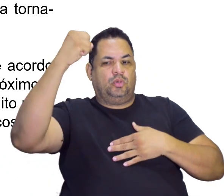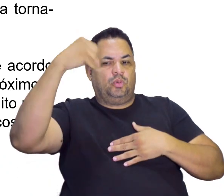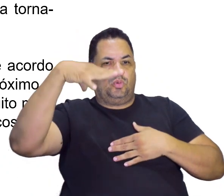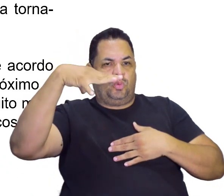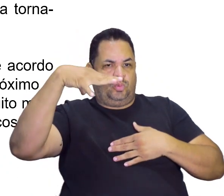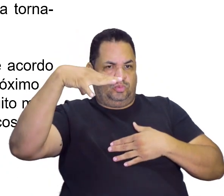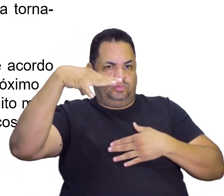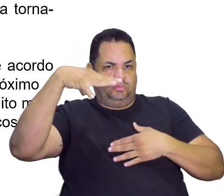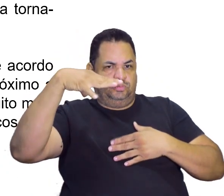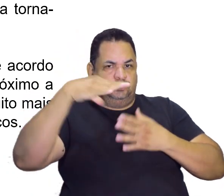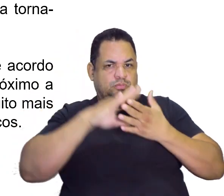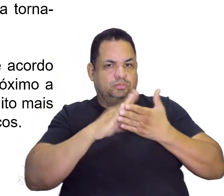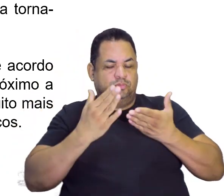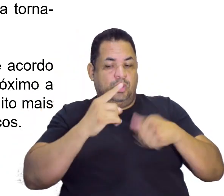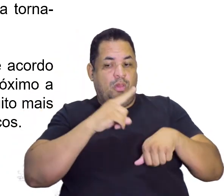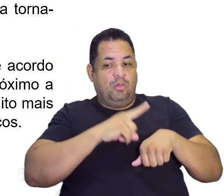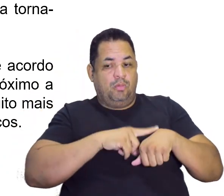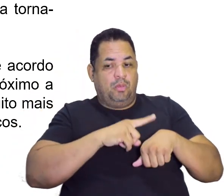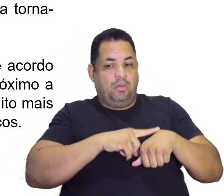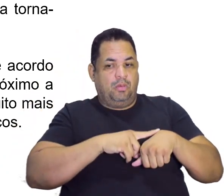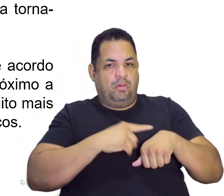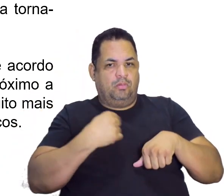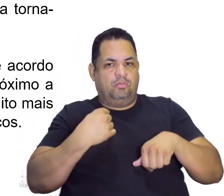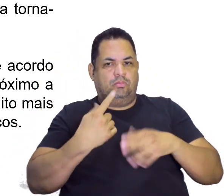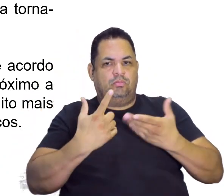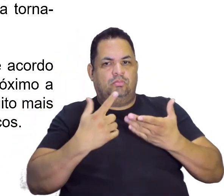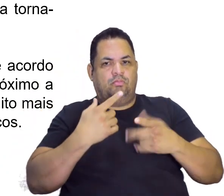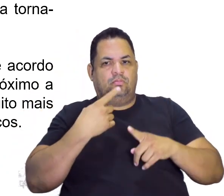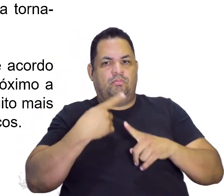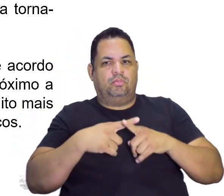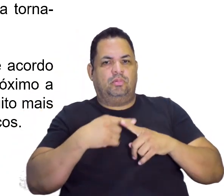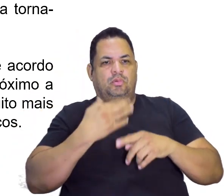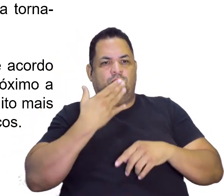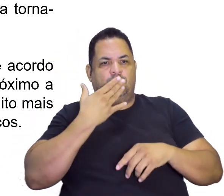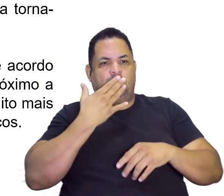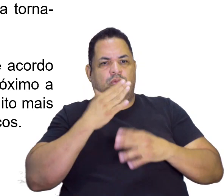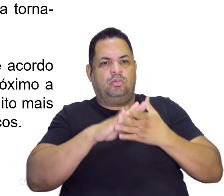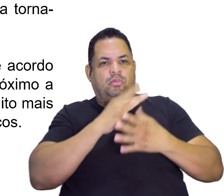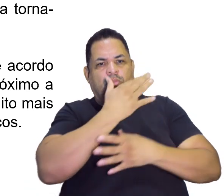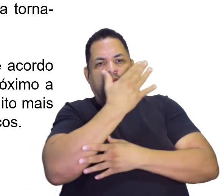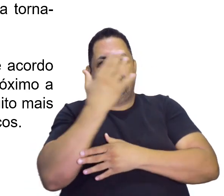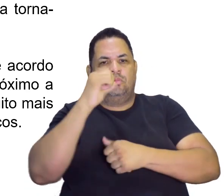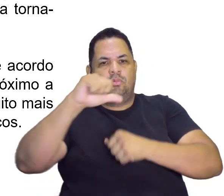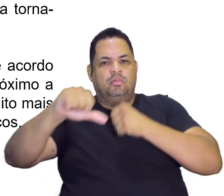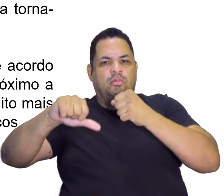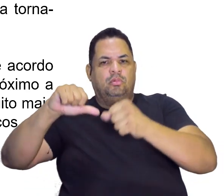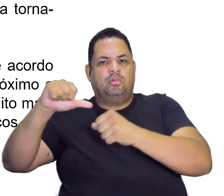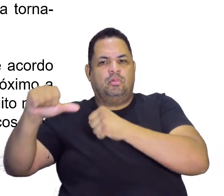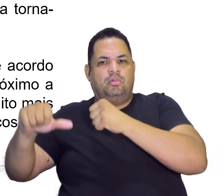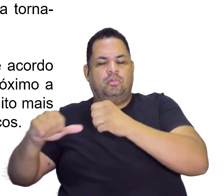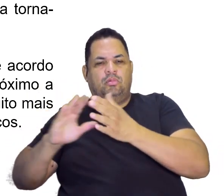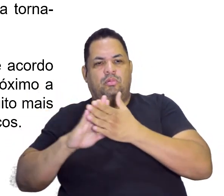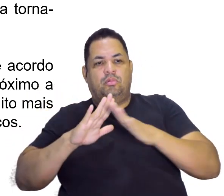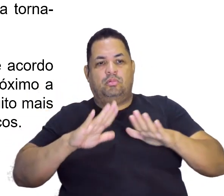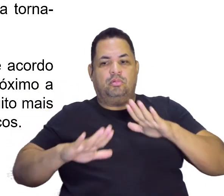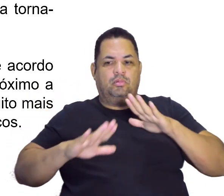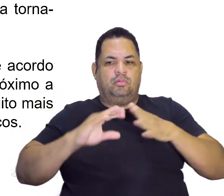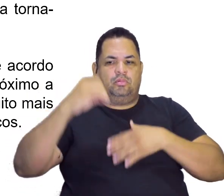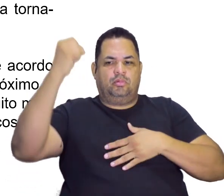luz solar num determinado momento, pois as cores da natureza se modificam